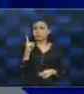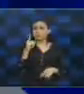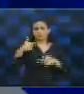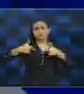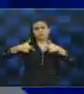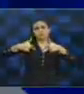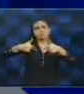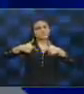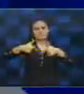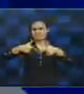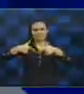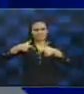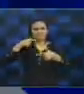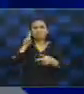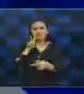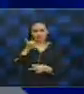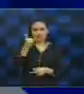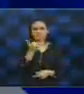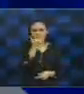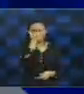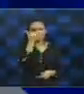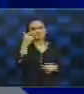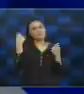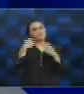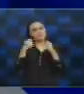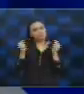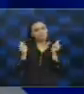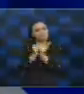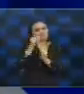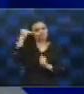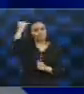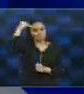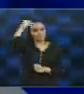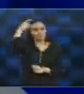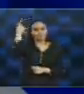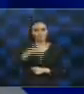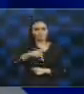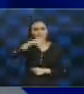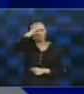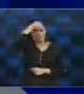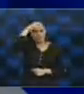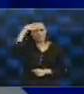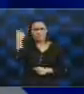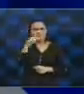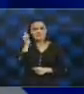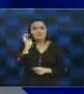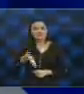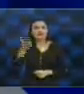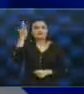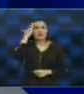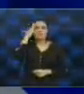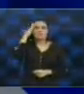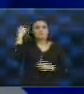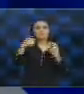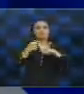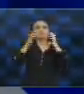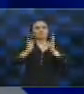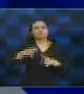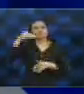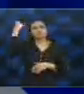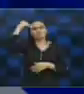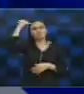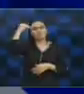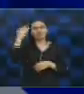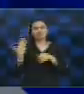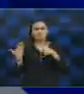com certeza com os burros na água, porque não é lugar para se aprender a prefeitura de Manaus. É lugar para chegar sabendo, para chegar fazendo, para chegar